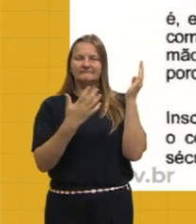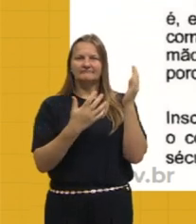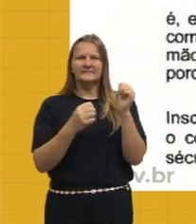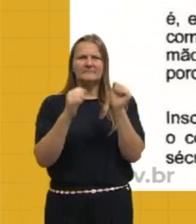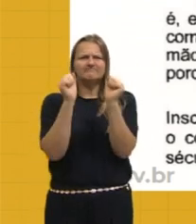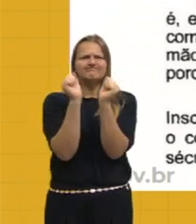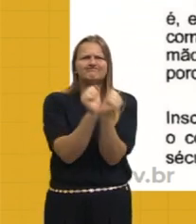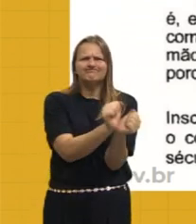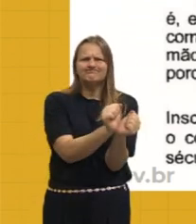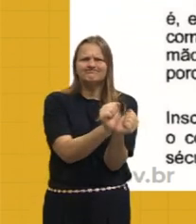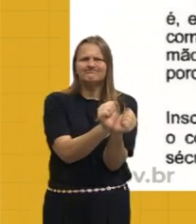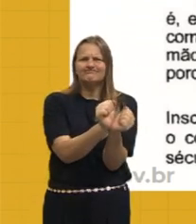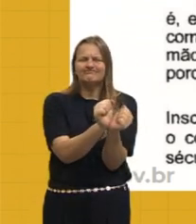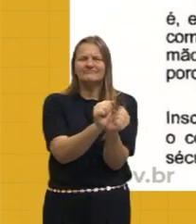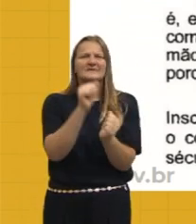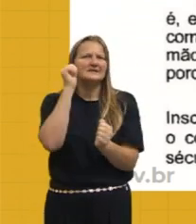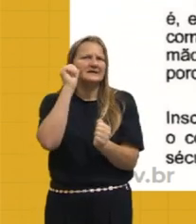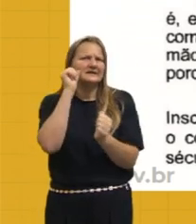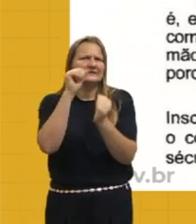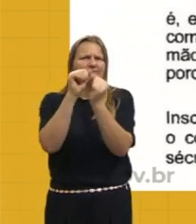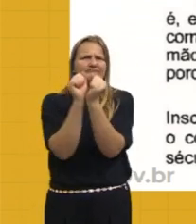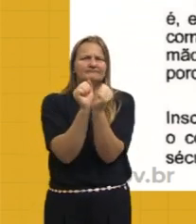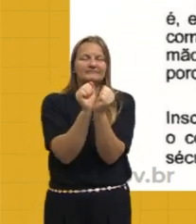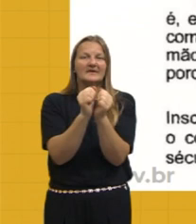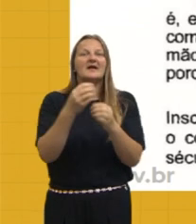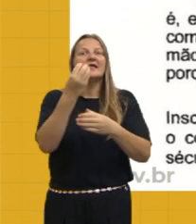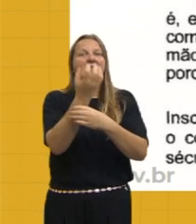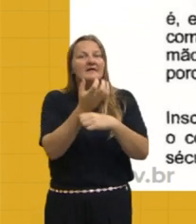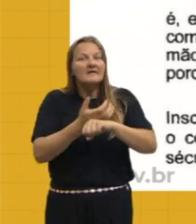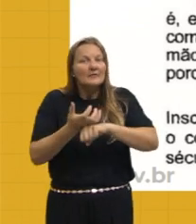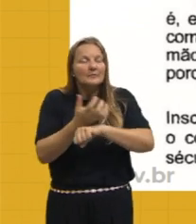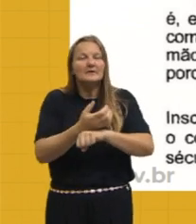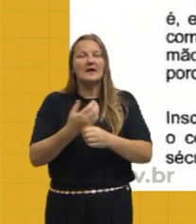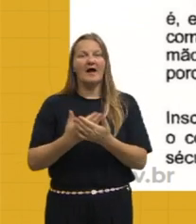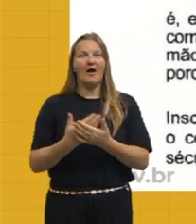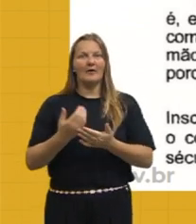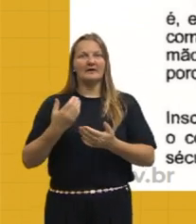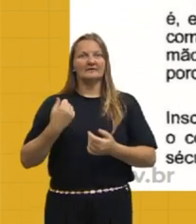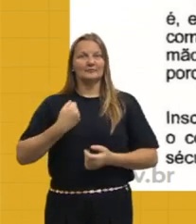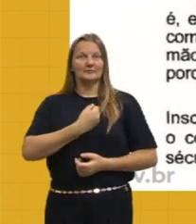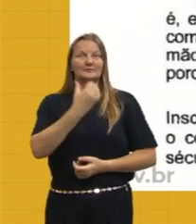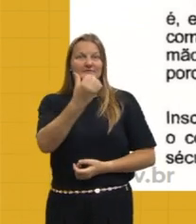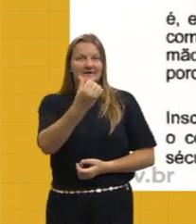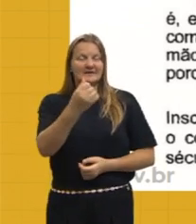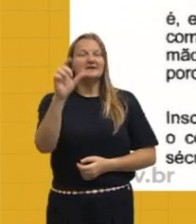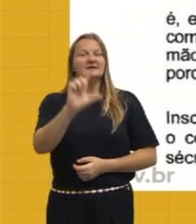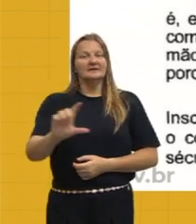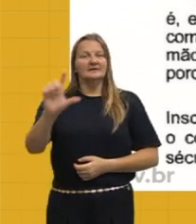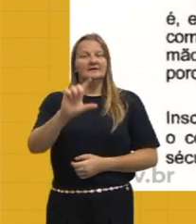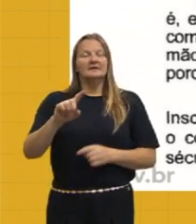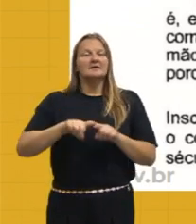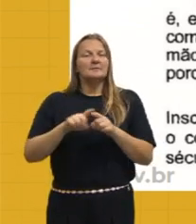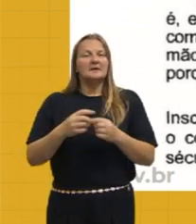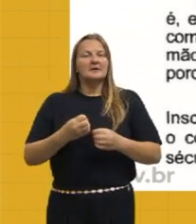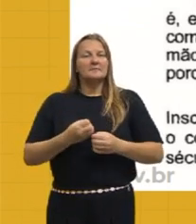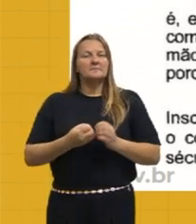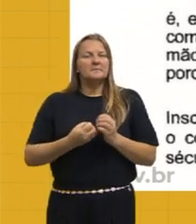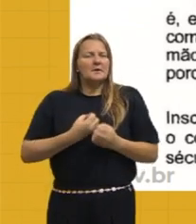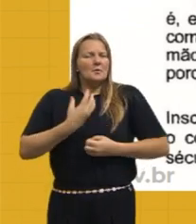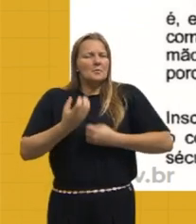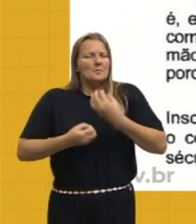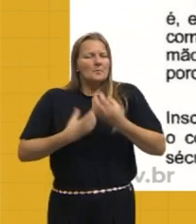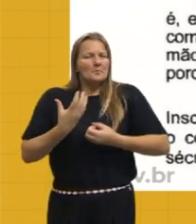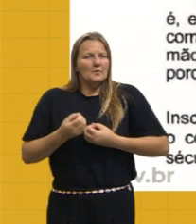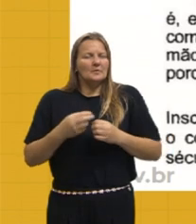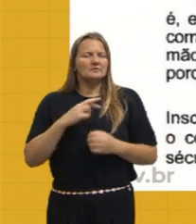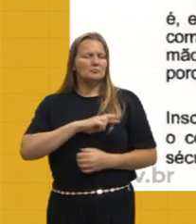pela Dani na aula de literatura na aula 6 esconde ela aversou sobre a prosa romântica e a relação com os